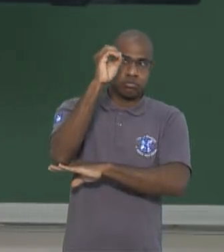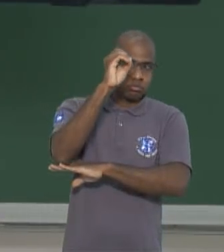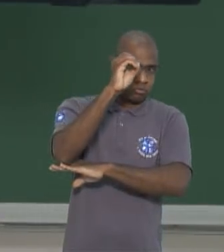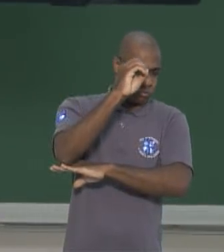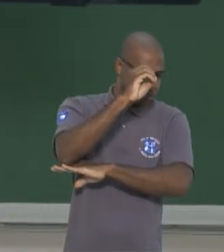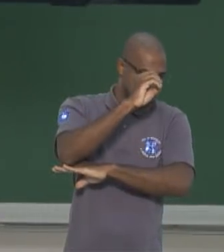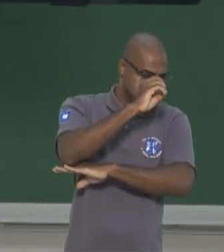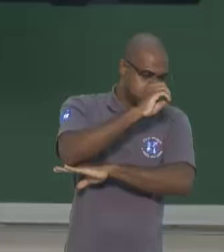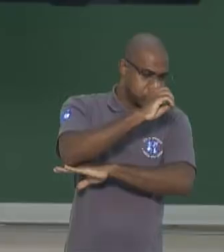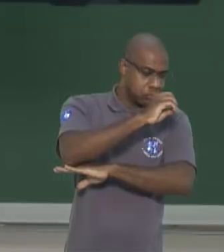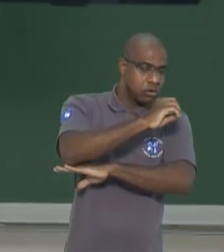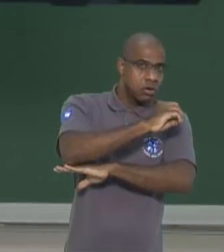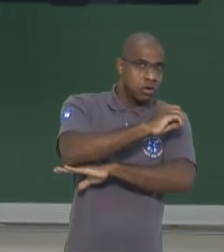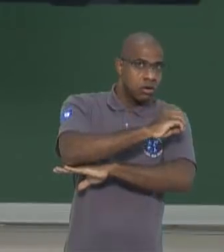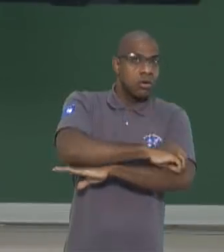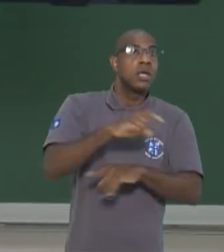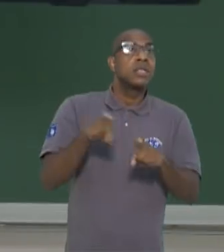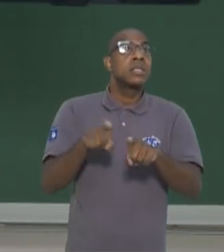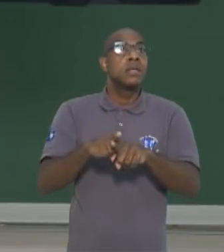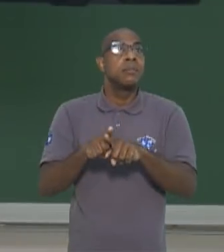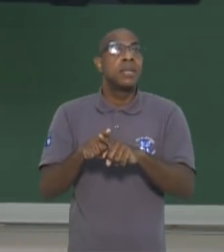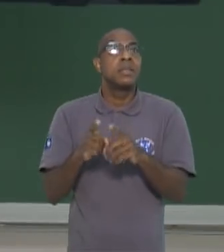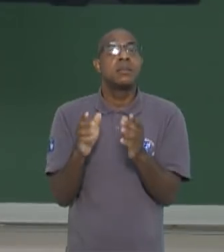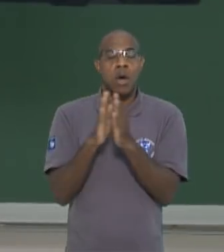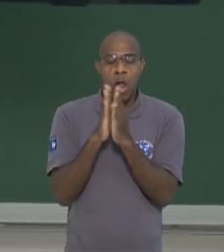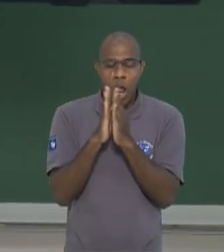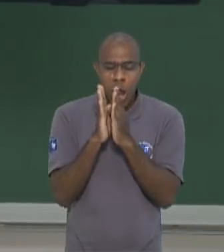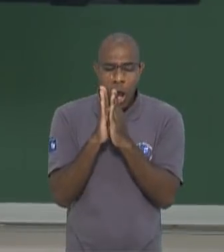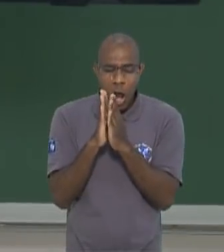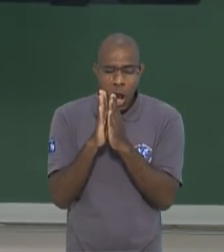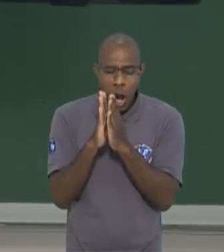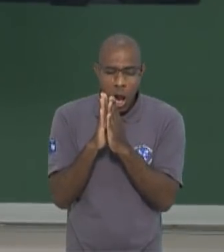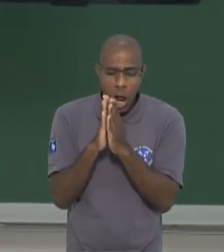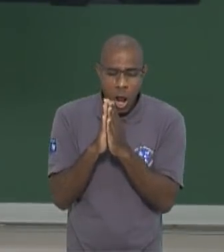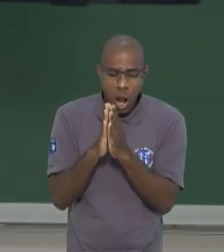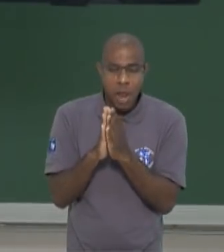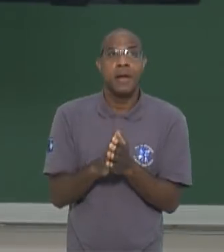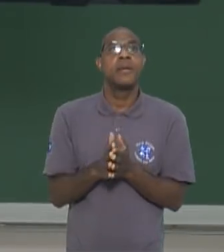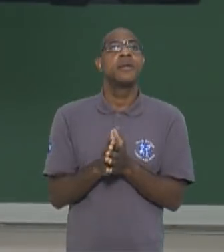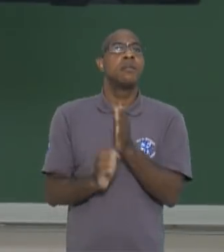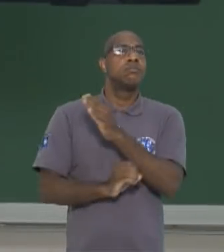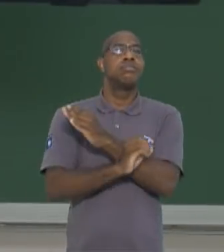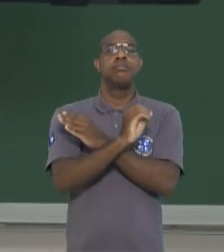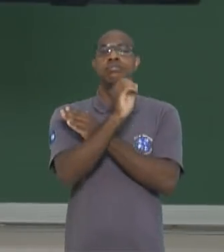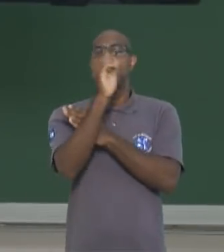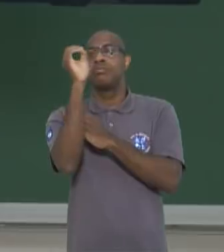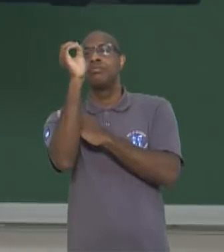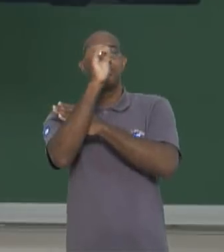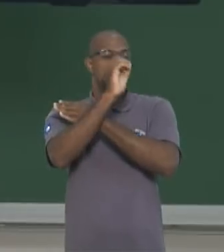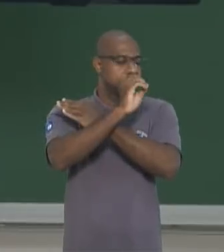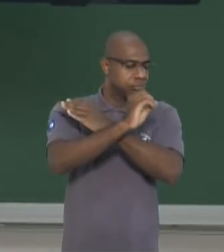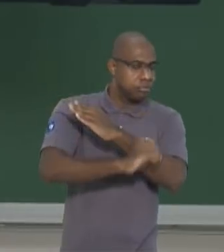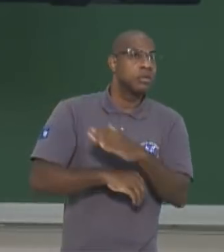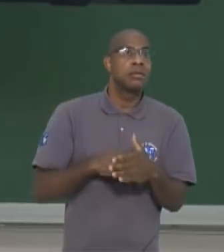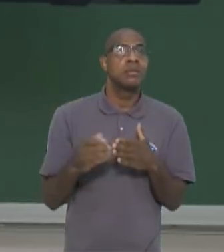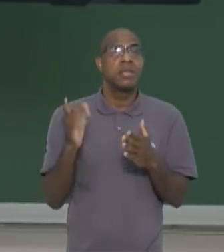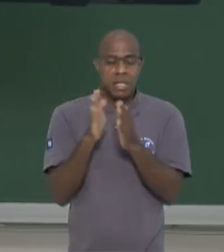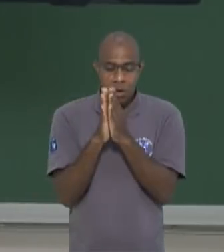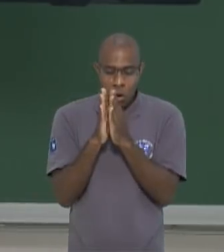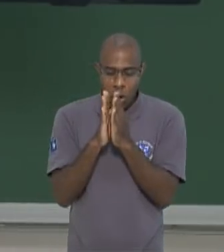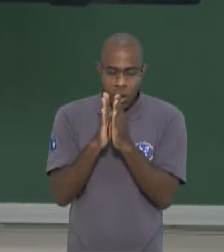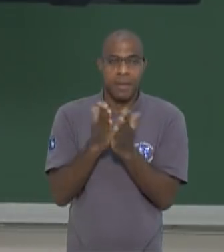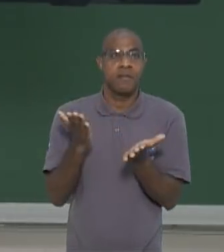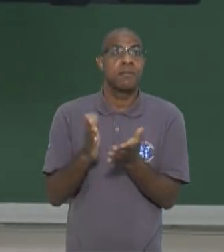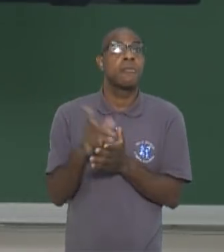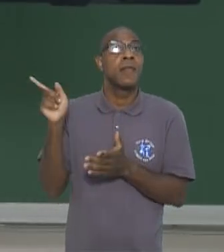era um livro muito bonito. Ele tinha essas pinturas, né, nas bordas, ele era floreado. Era um livro muito bonito.